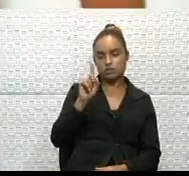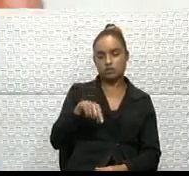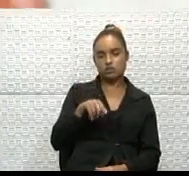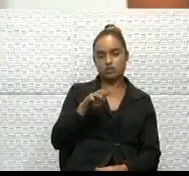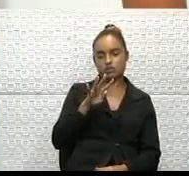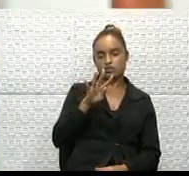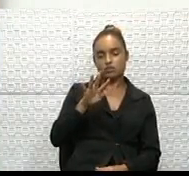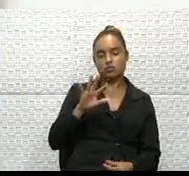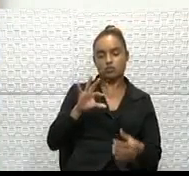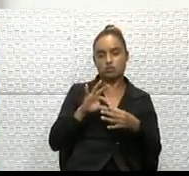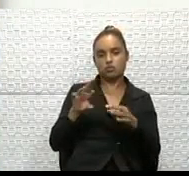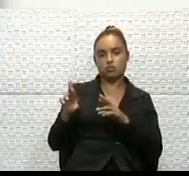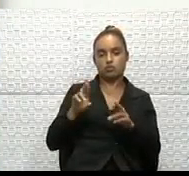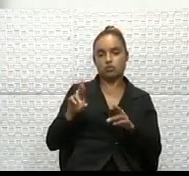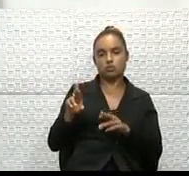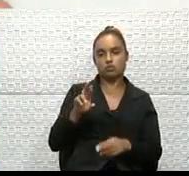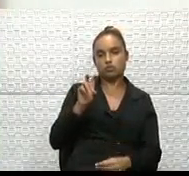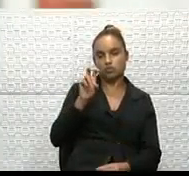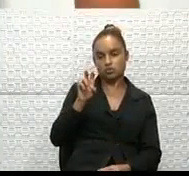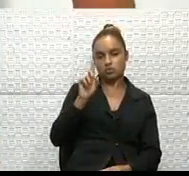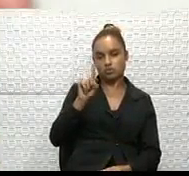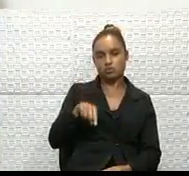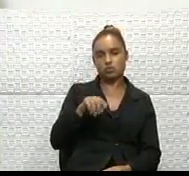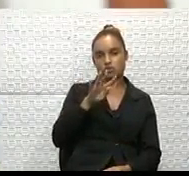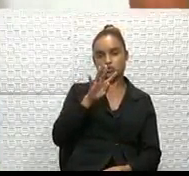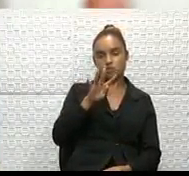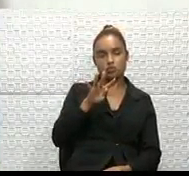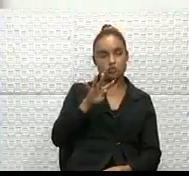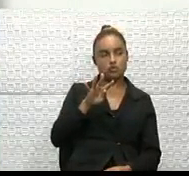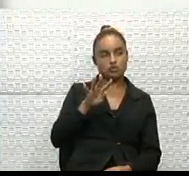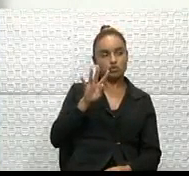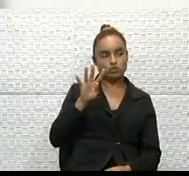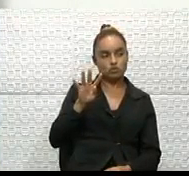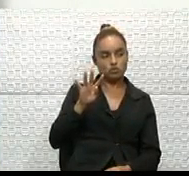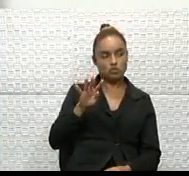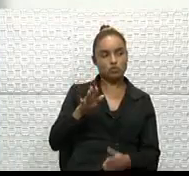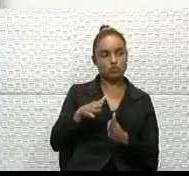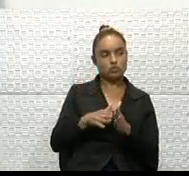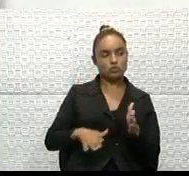4 está relacionado com o 5, 4 relacionado com o 4,